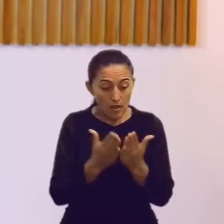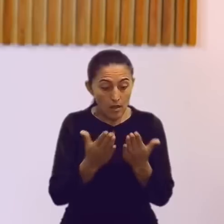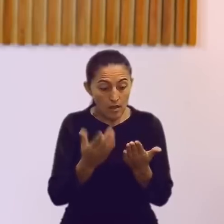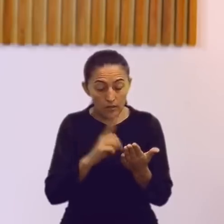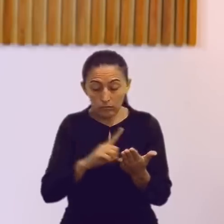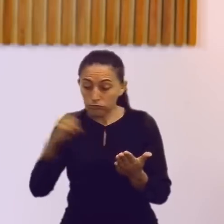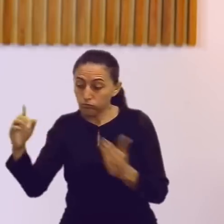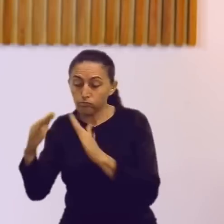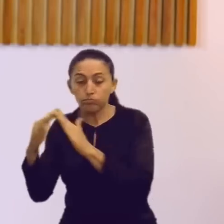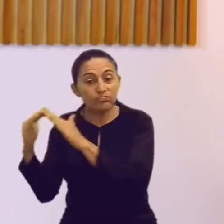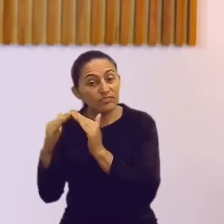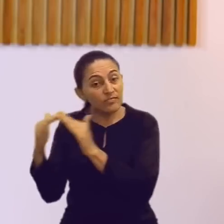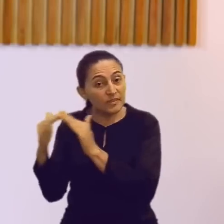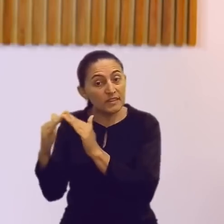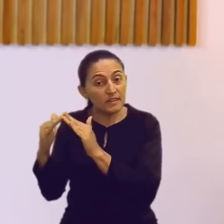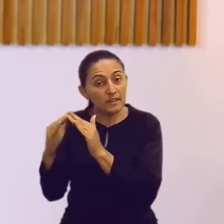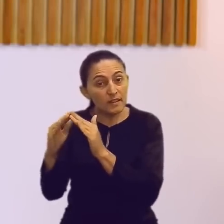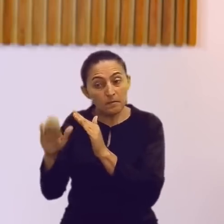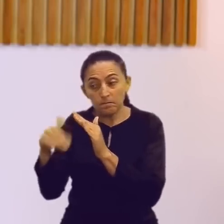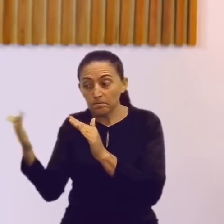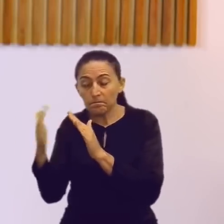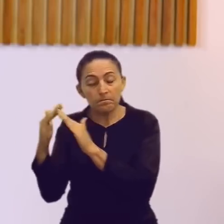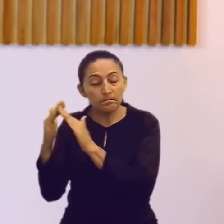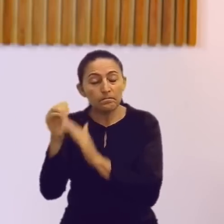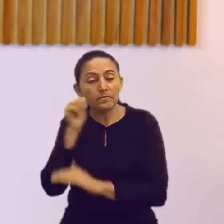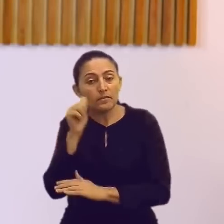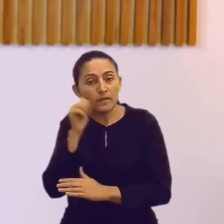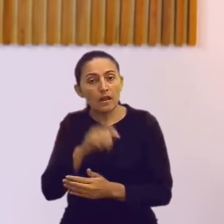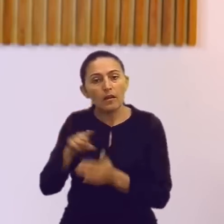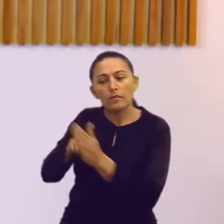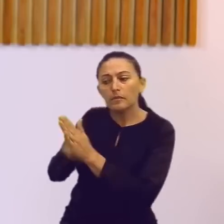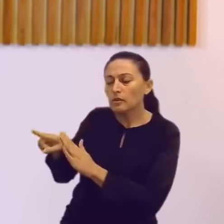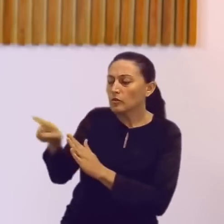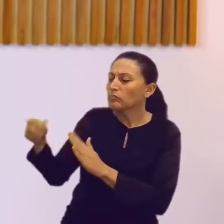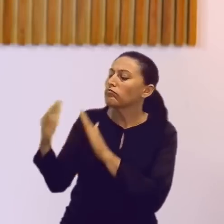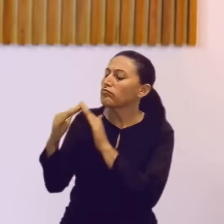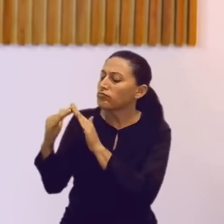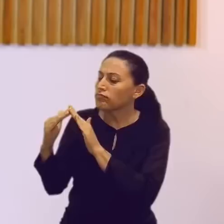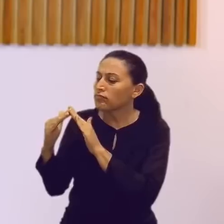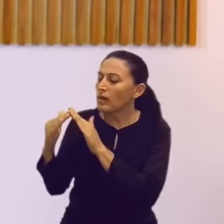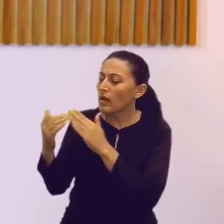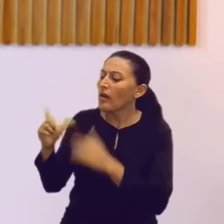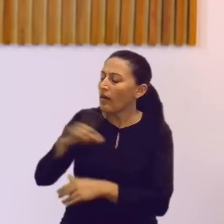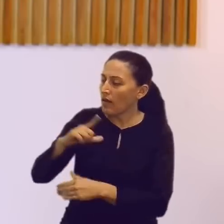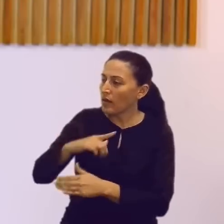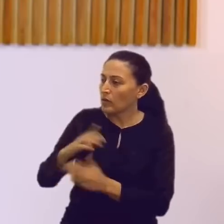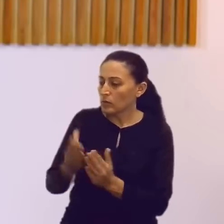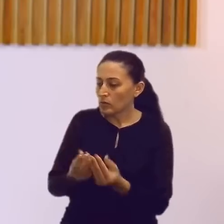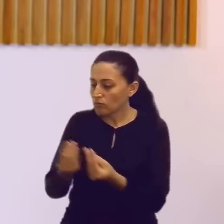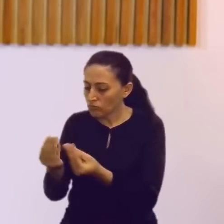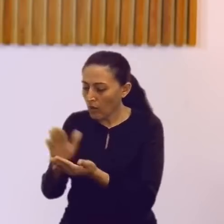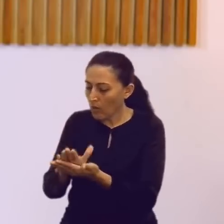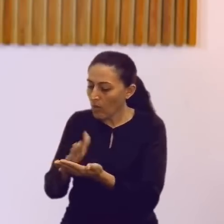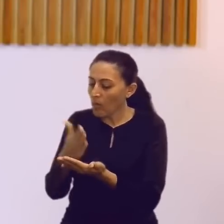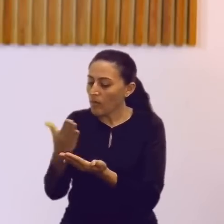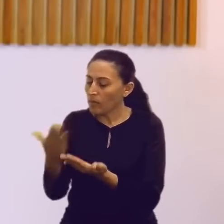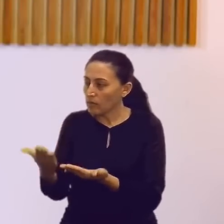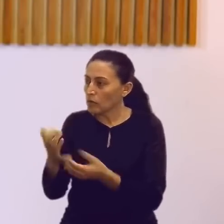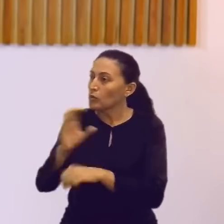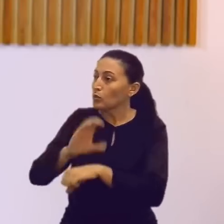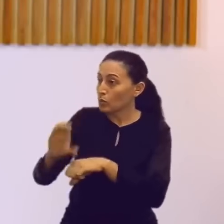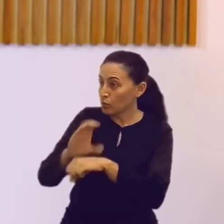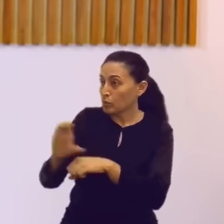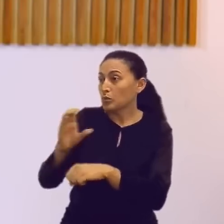ao lado da sua casa. E ela perguntou, vizinha, eu tenho aqui em minhas mãos uma Bíblia e um curso